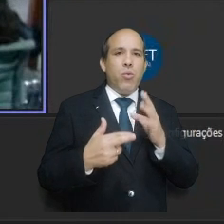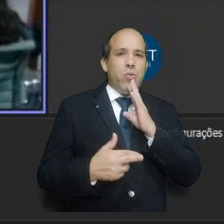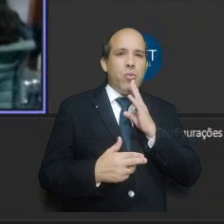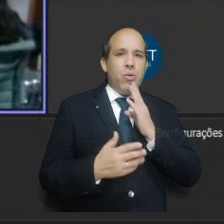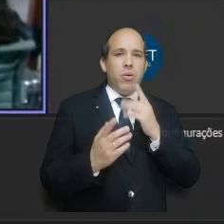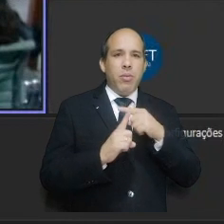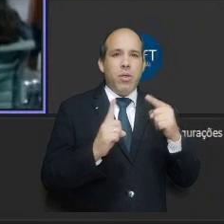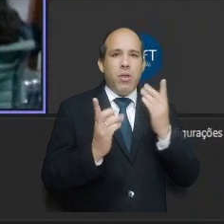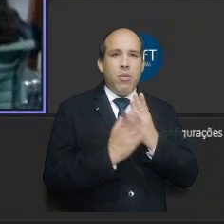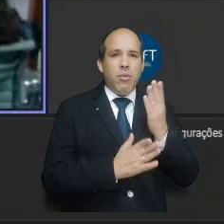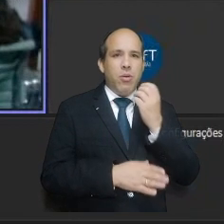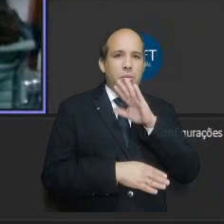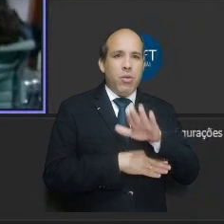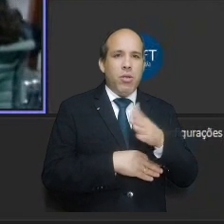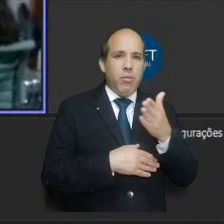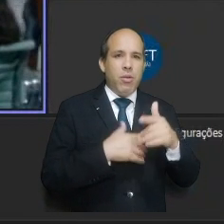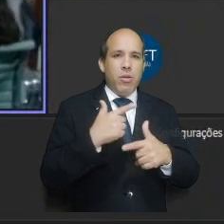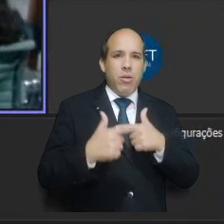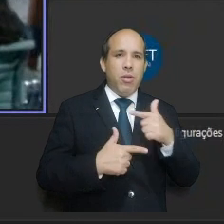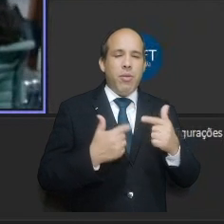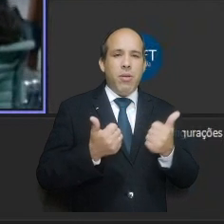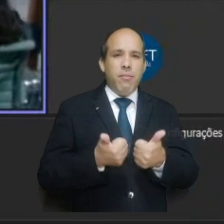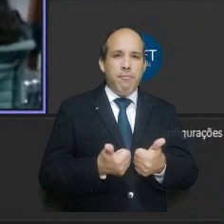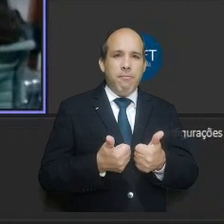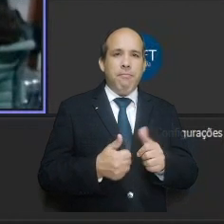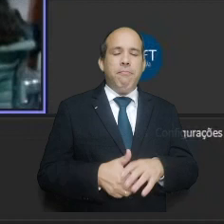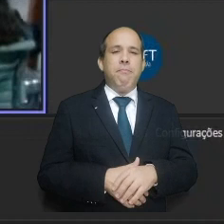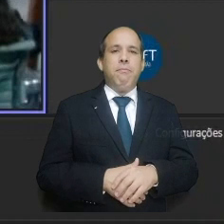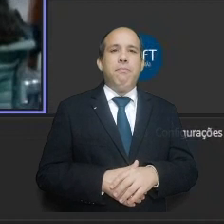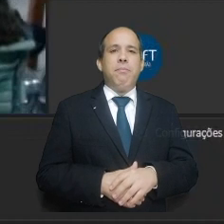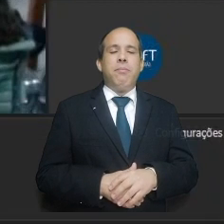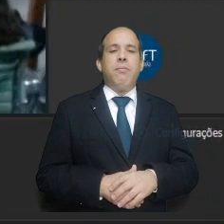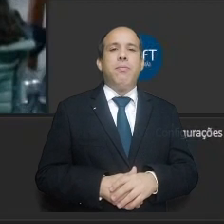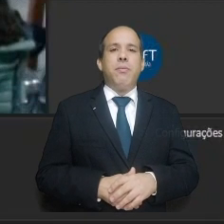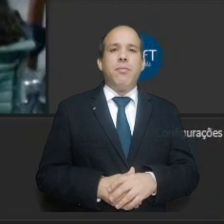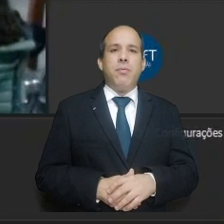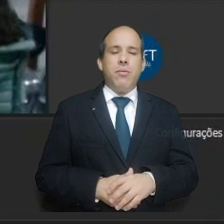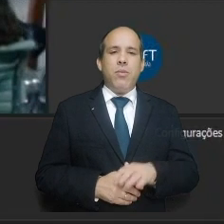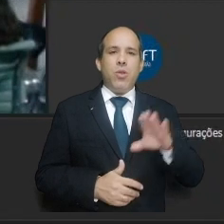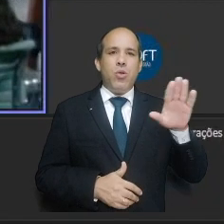pauta, recurso conhecido e parcialmente provido. Excelente tarde para o senhor e um bom trabalho.